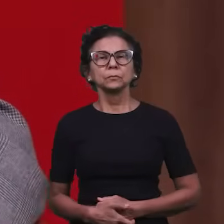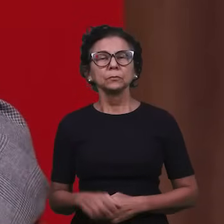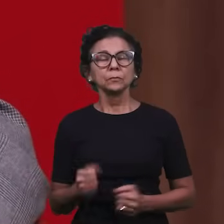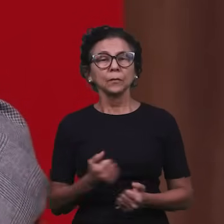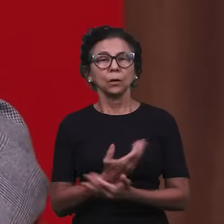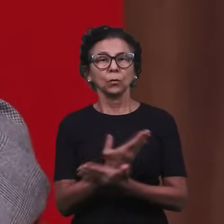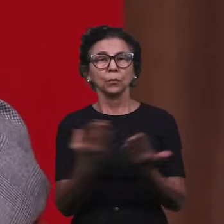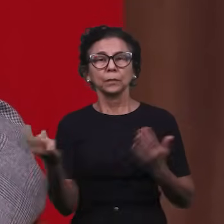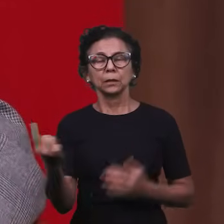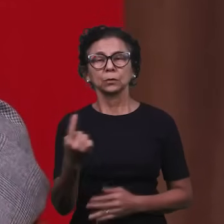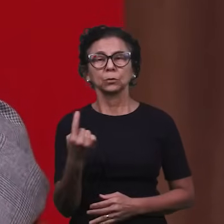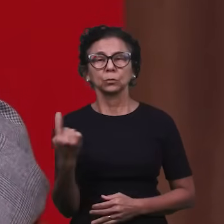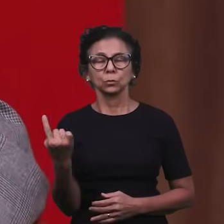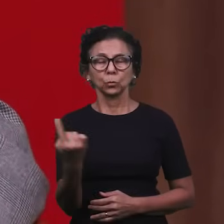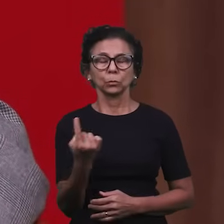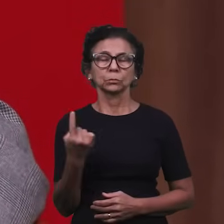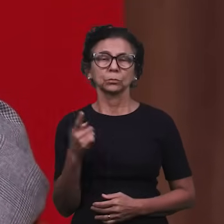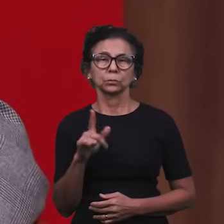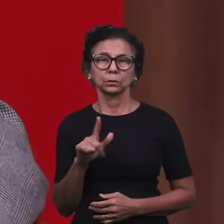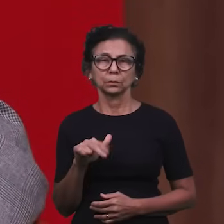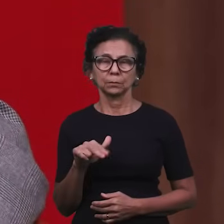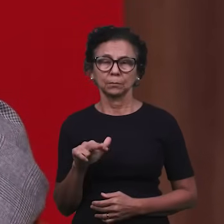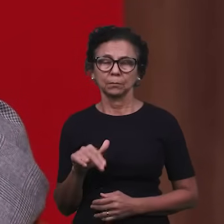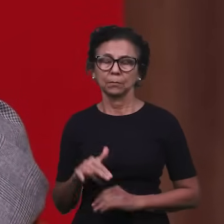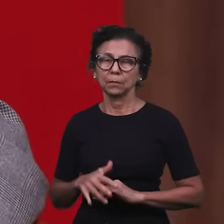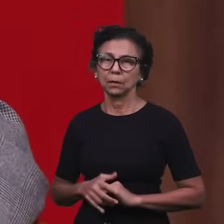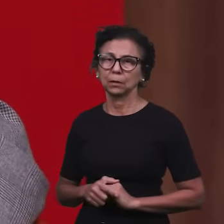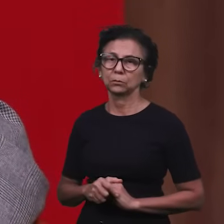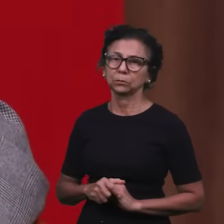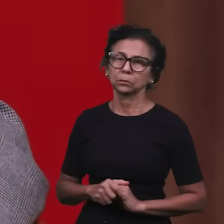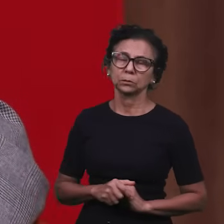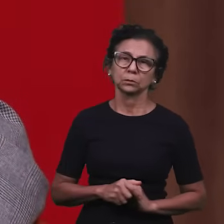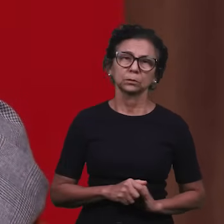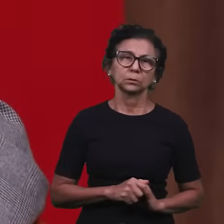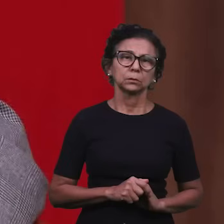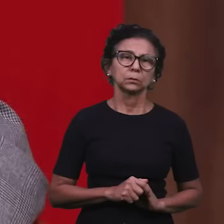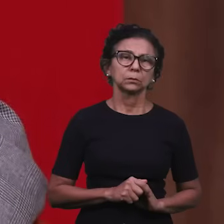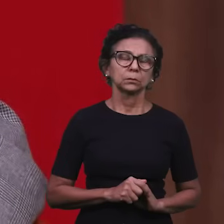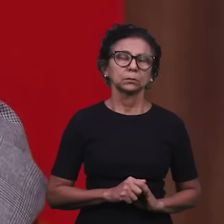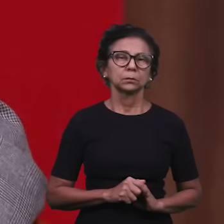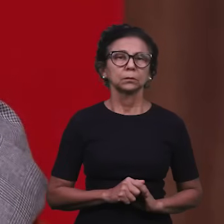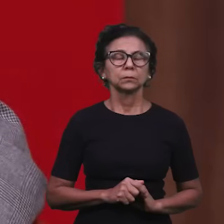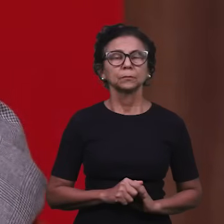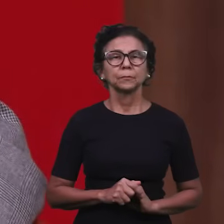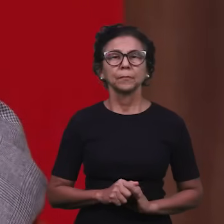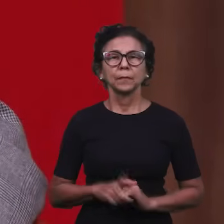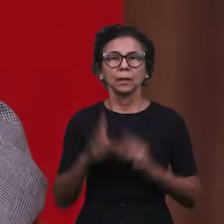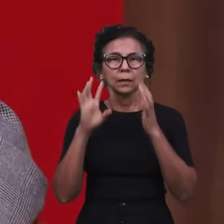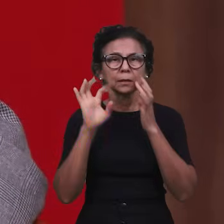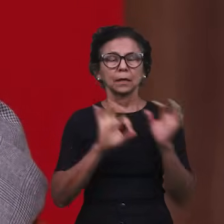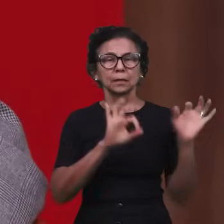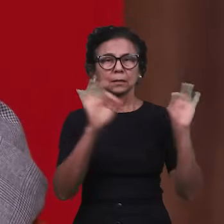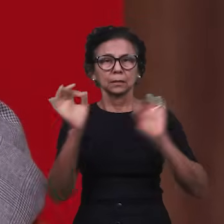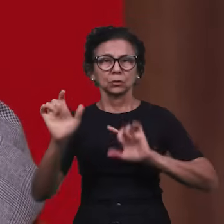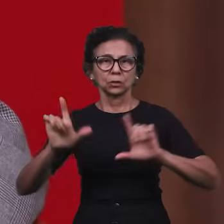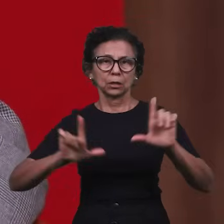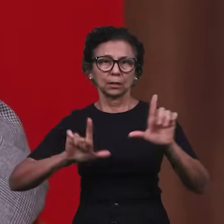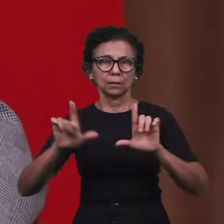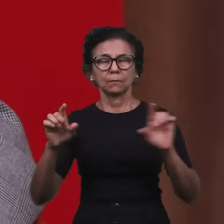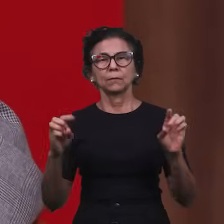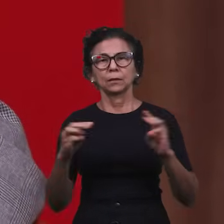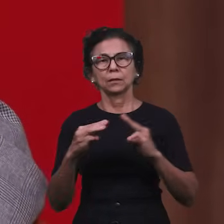Eu quero saudar a todos os nossos irmãos, aqueles que nos veem pelos canais abertos de